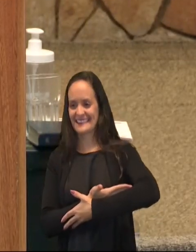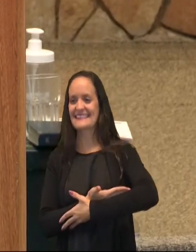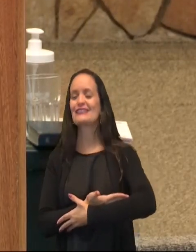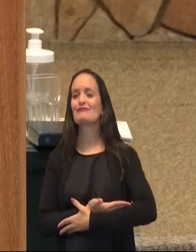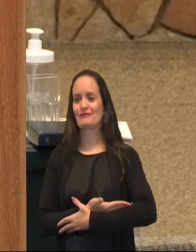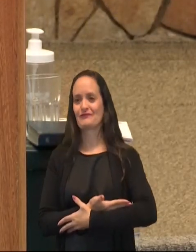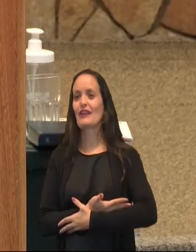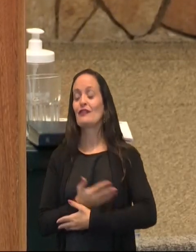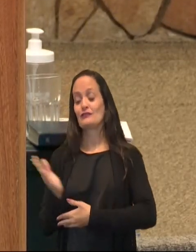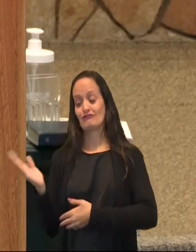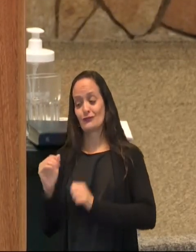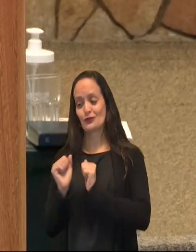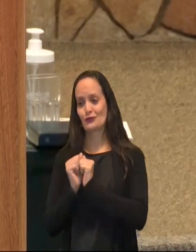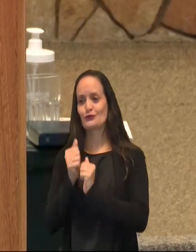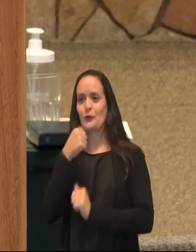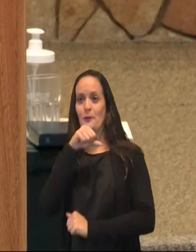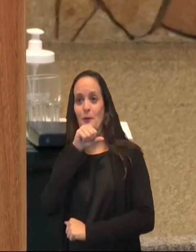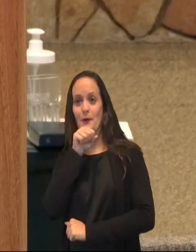pais, juntamente com o Bento.